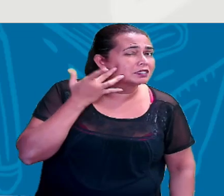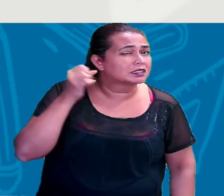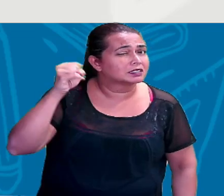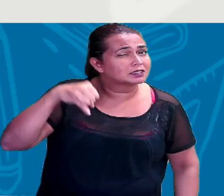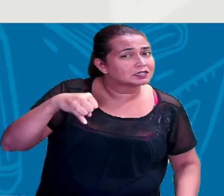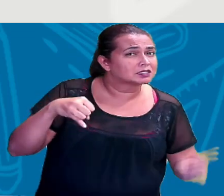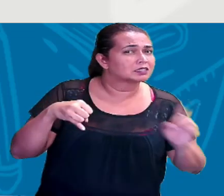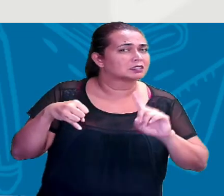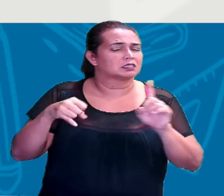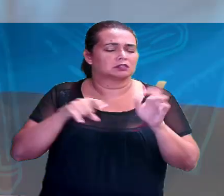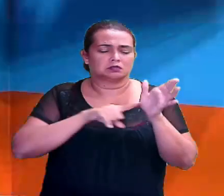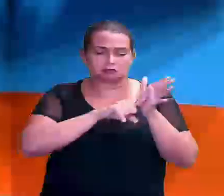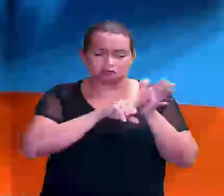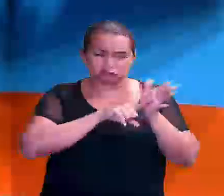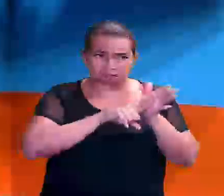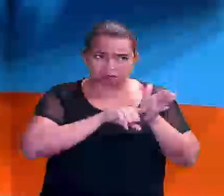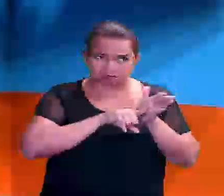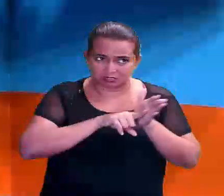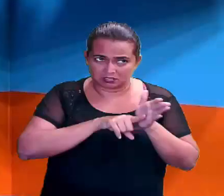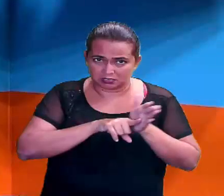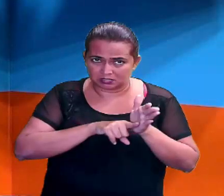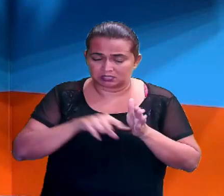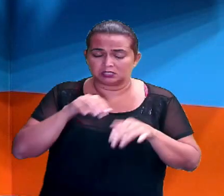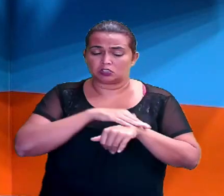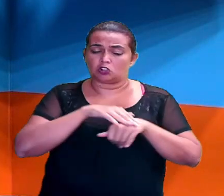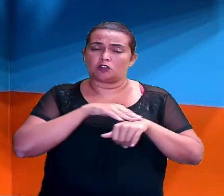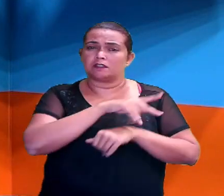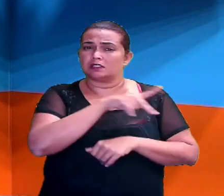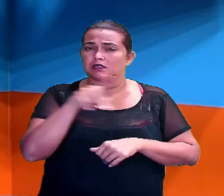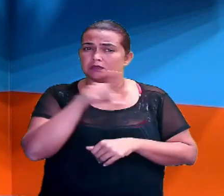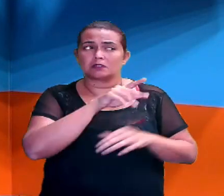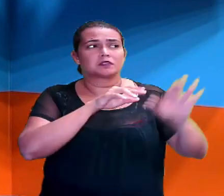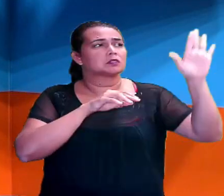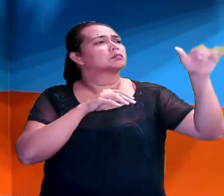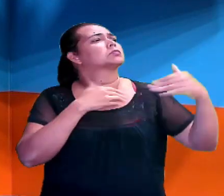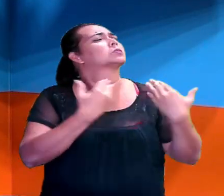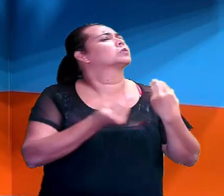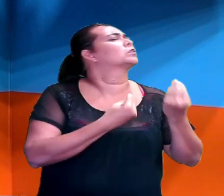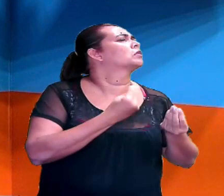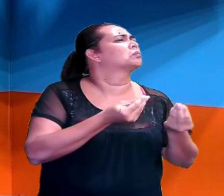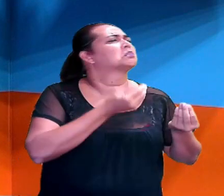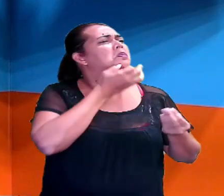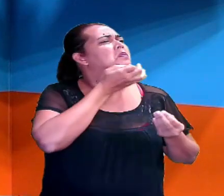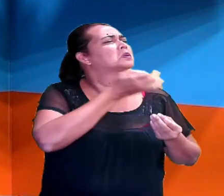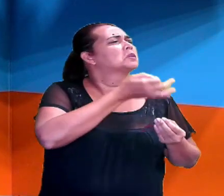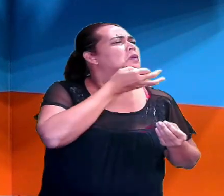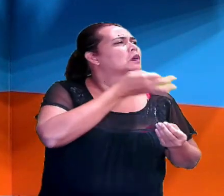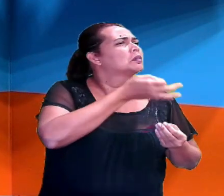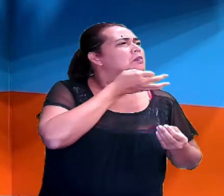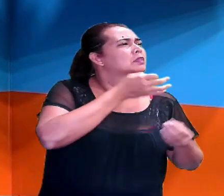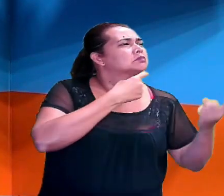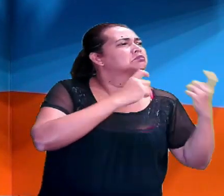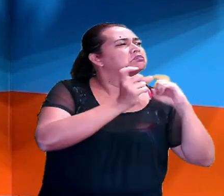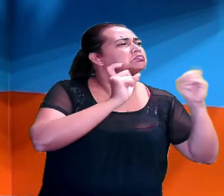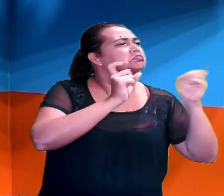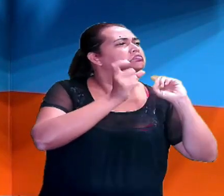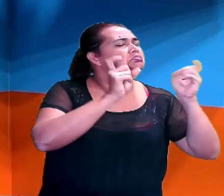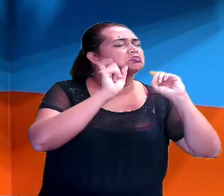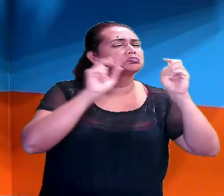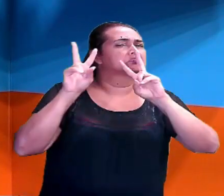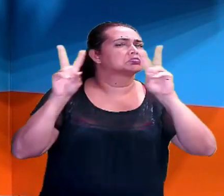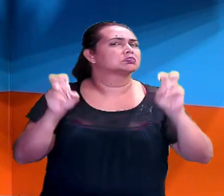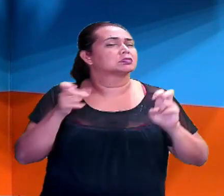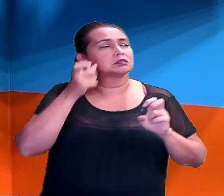Pesquise mais sobre o assunto, fale com o seu professor, debata sobre o tema, né? É um tema